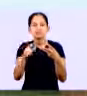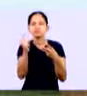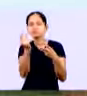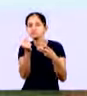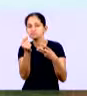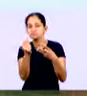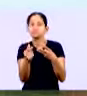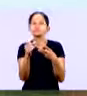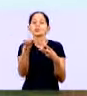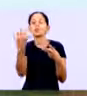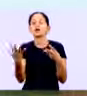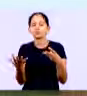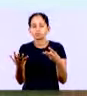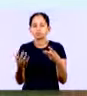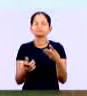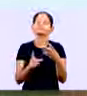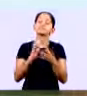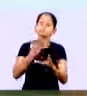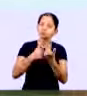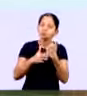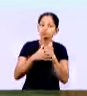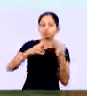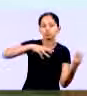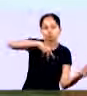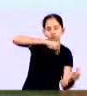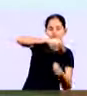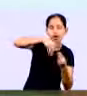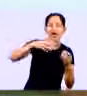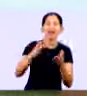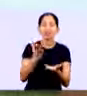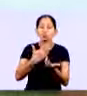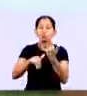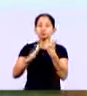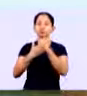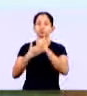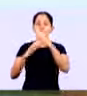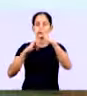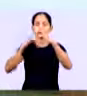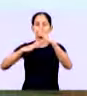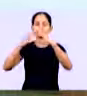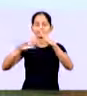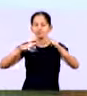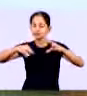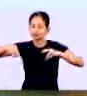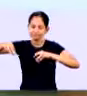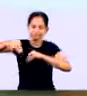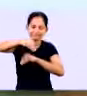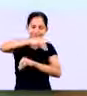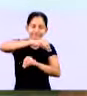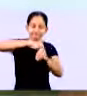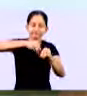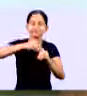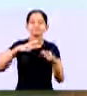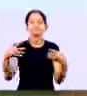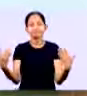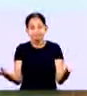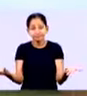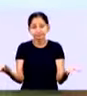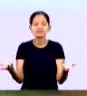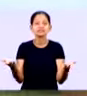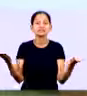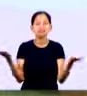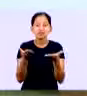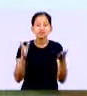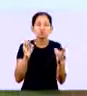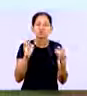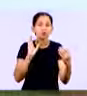capital. Então, sim, o planejamento de vendas, ele acaba mexendo com toda a organização, né? E aqui, vendas aqui não significa necessariamente o ato